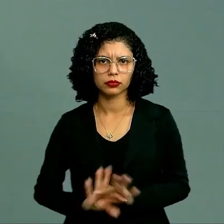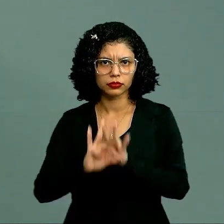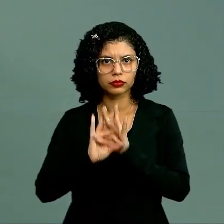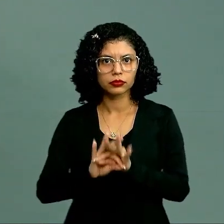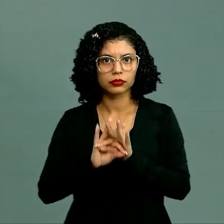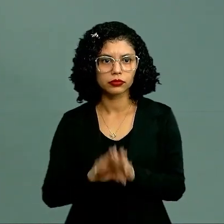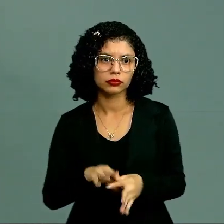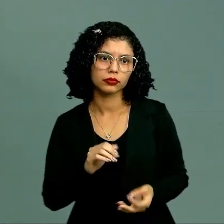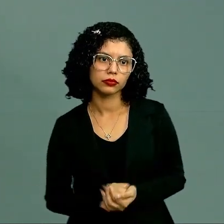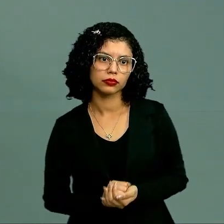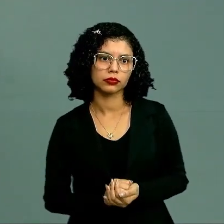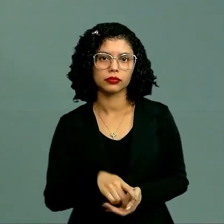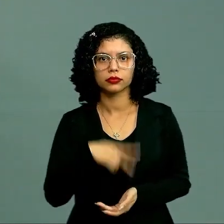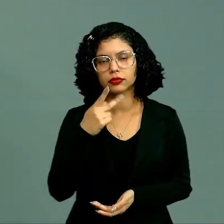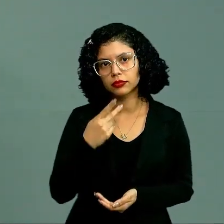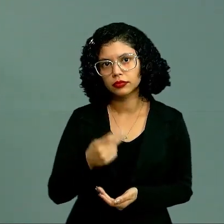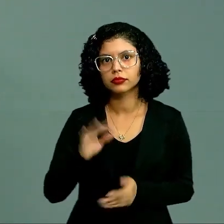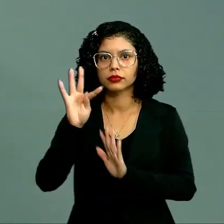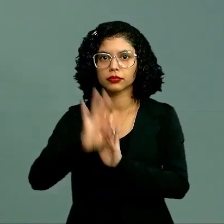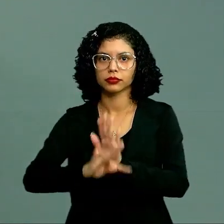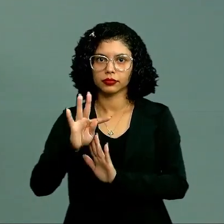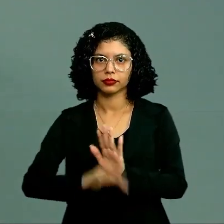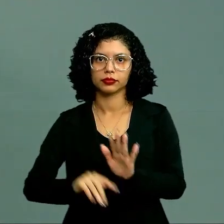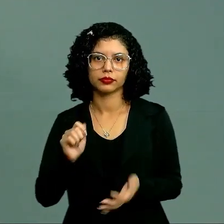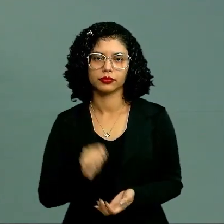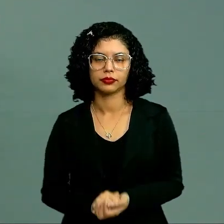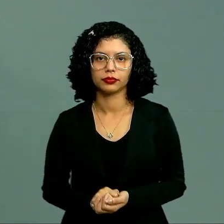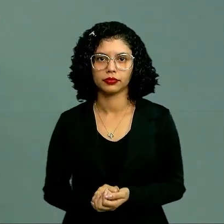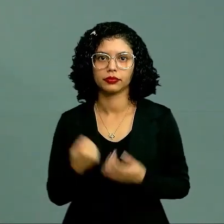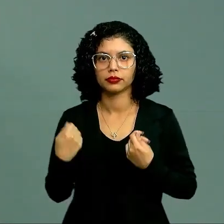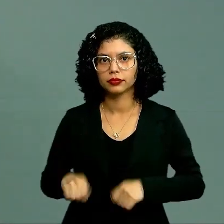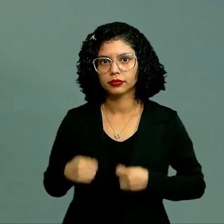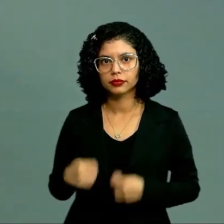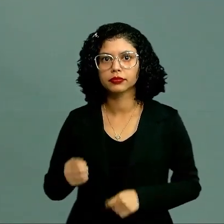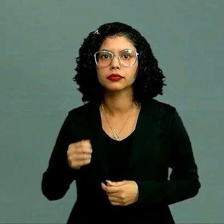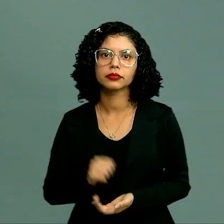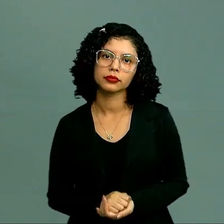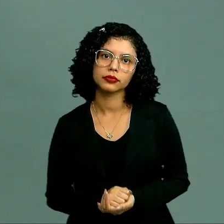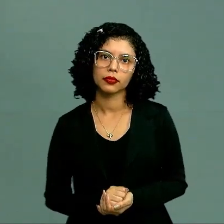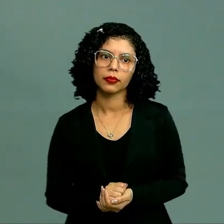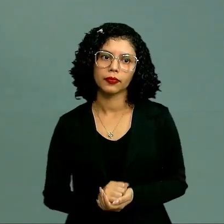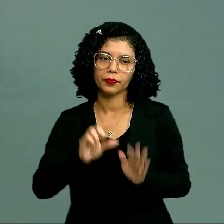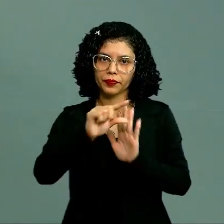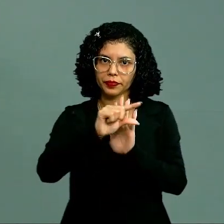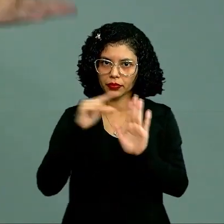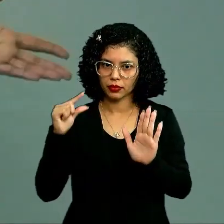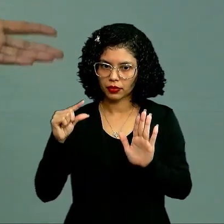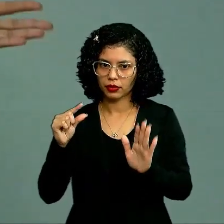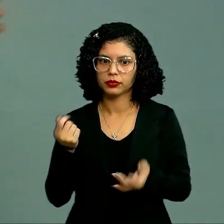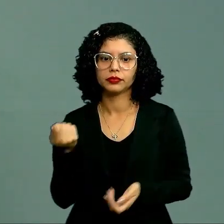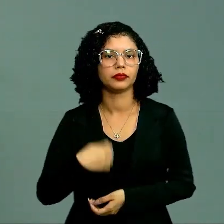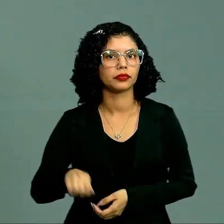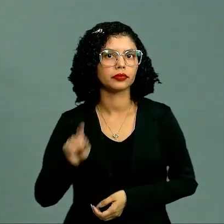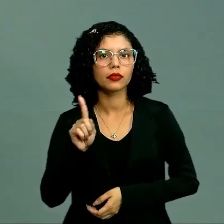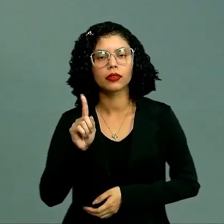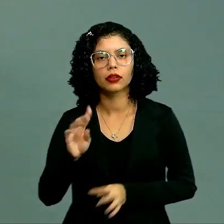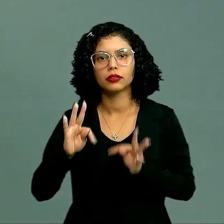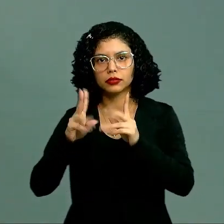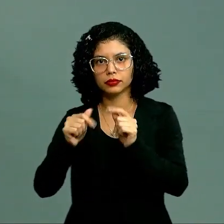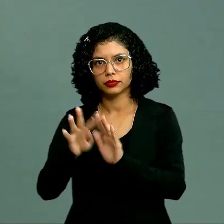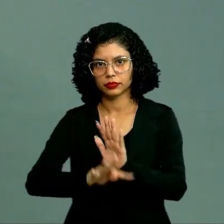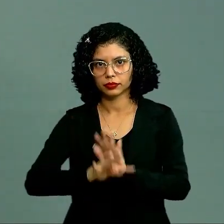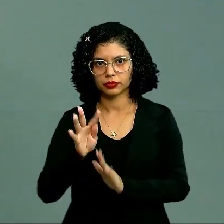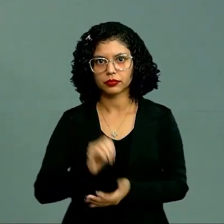frase aí que está no enunciado do texto? Observe que eu só vou precisar desse fragmento do texto, eu nem vou precisar do texto